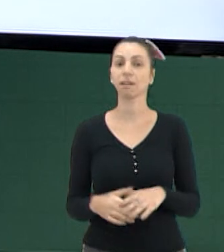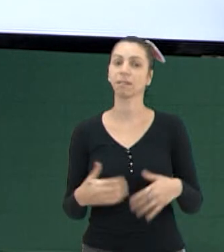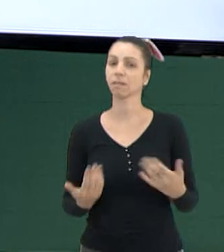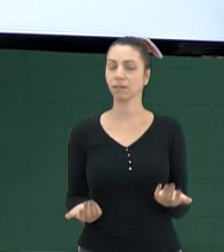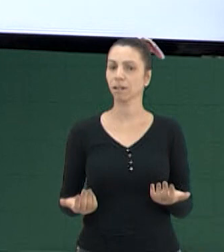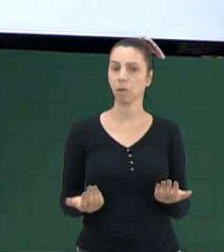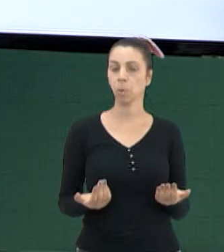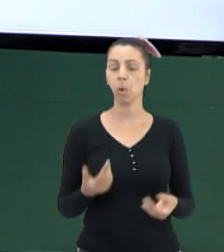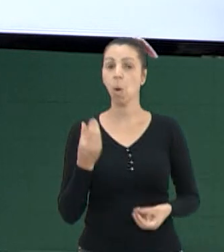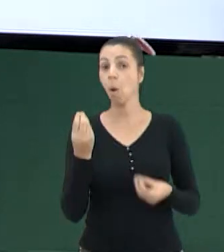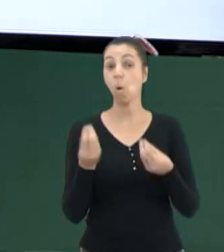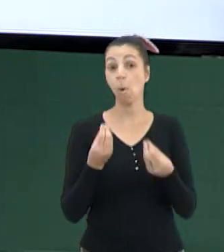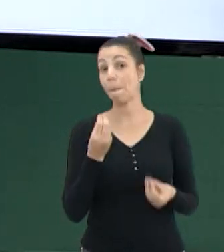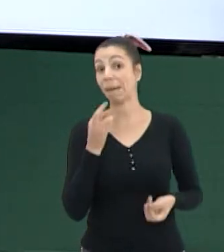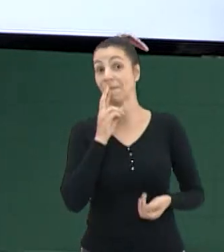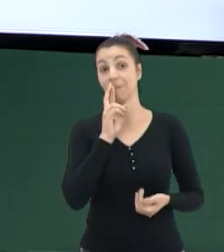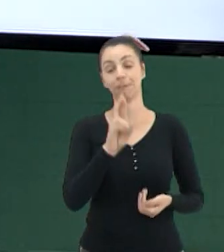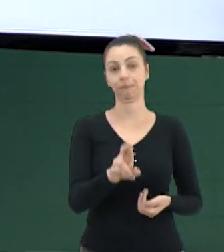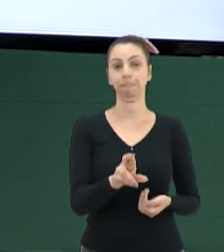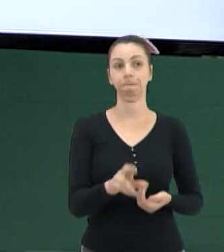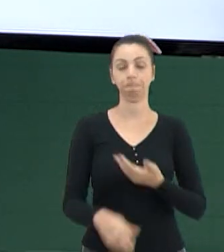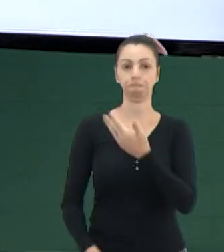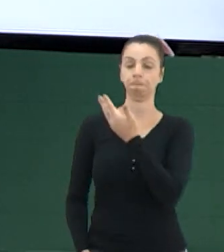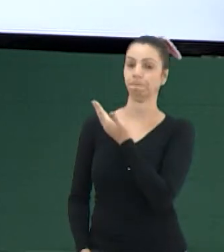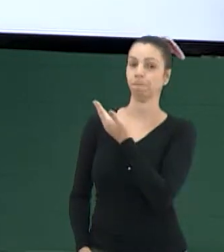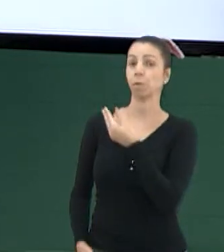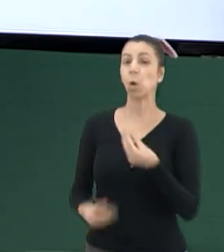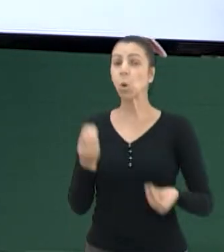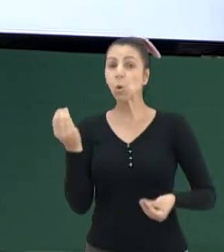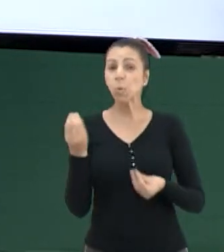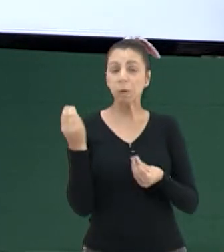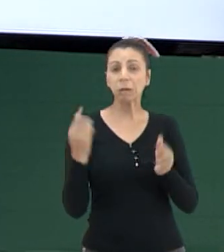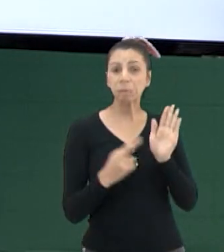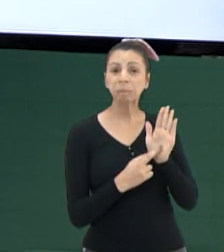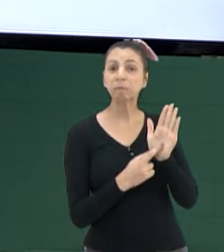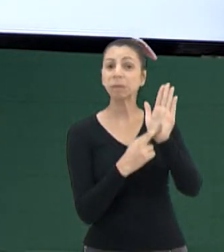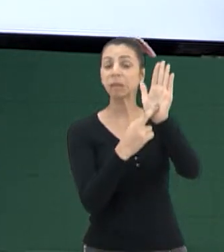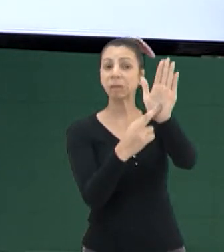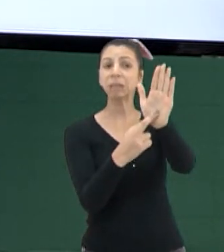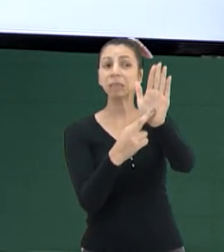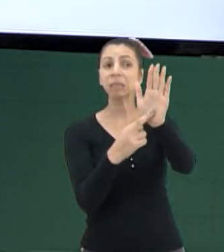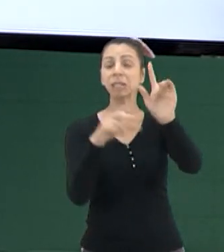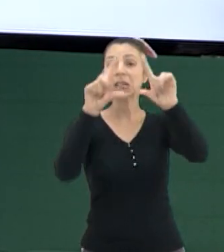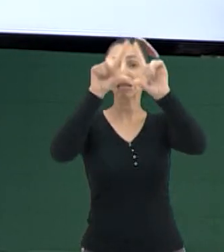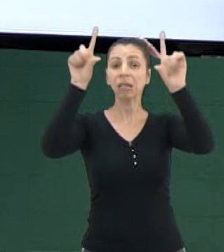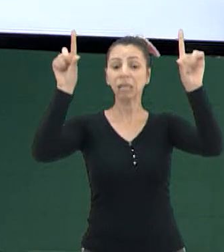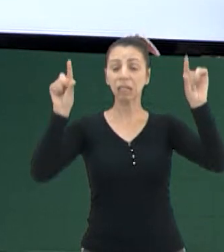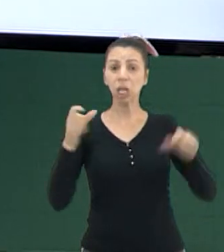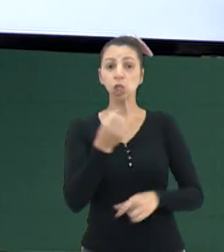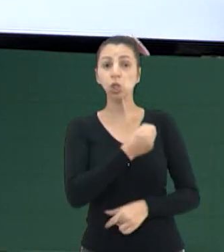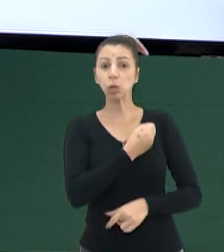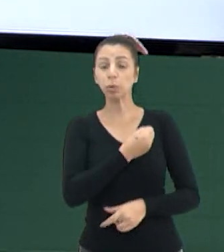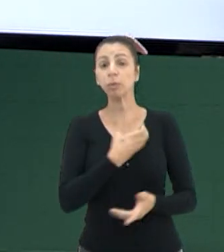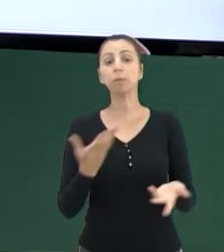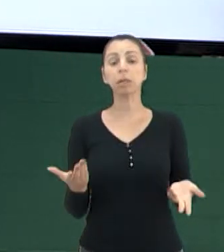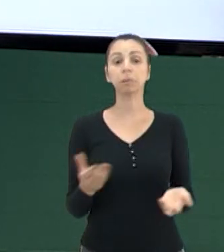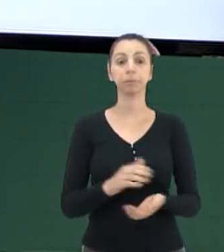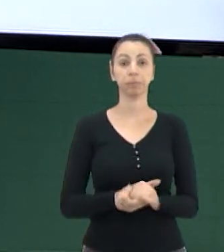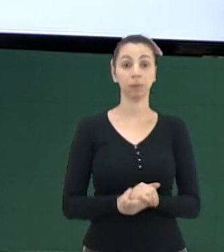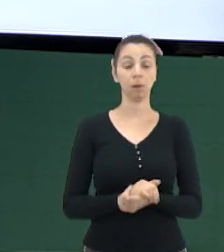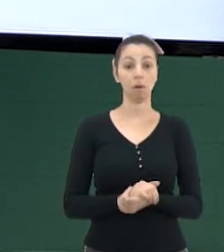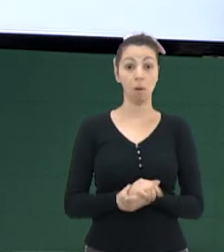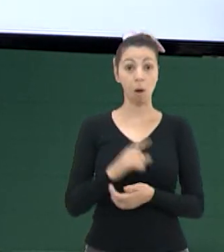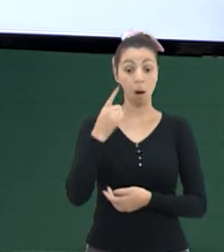Então, como é que vai ficar isso? Como é que nós podemos representar de forma algébrica? O quadrado do número real. A gente tem que sempre